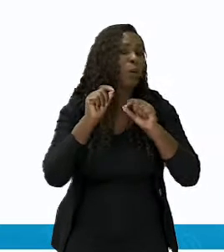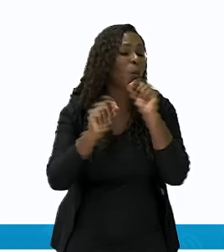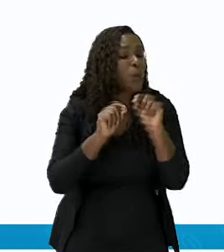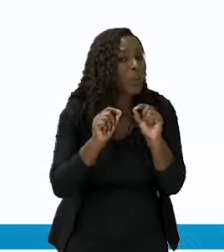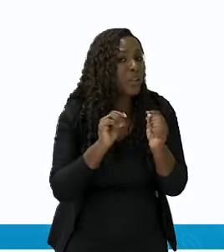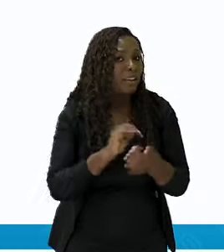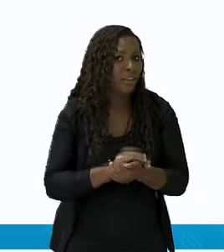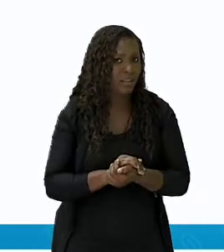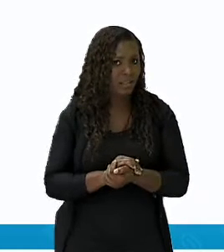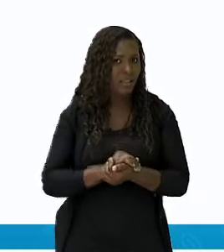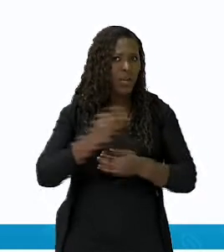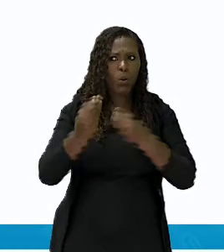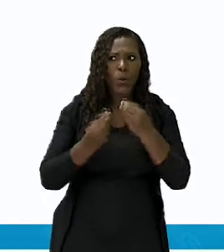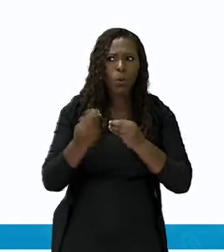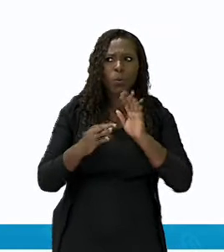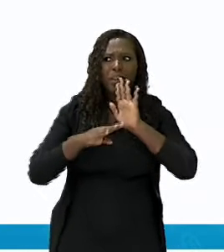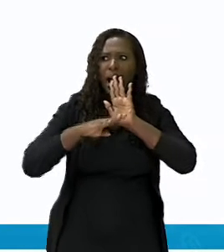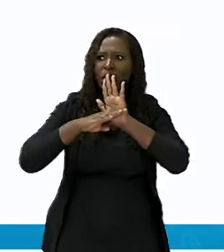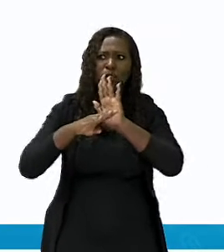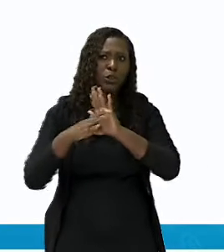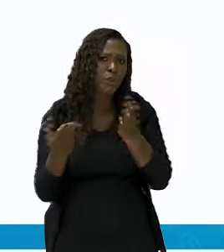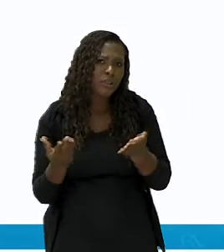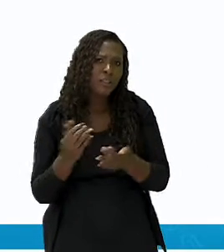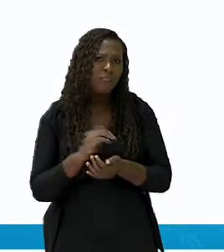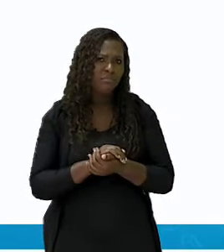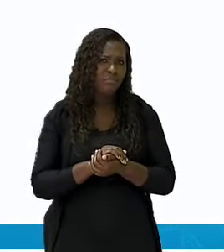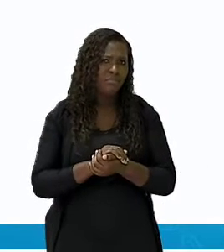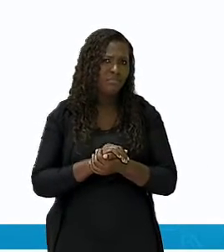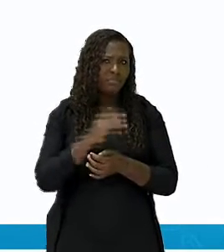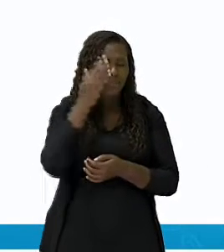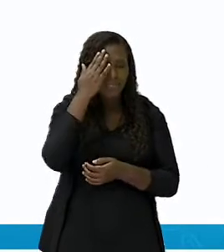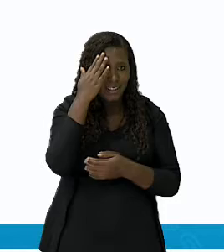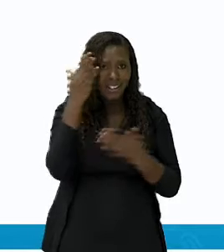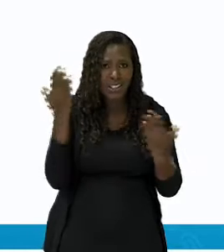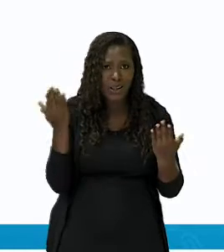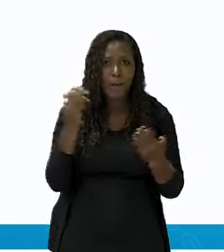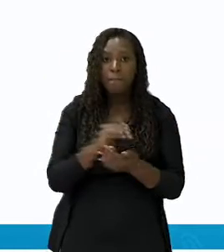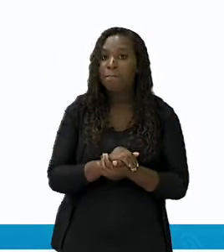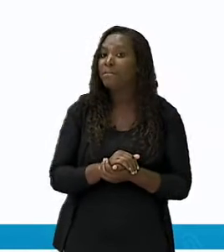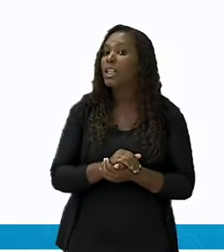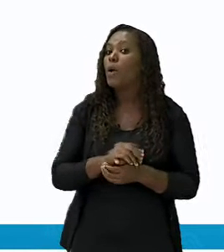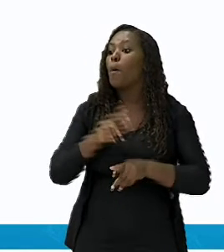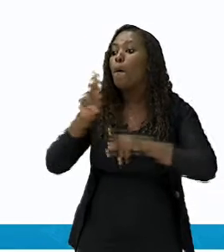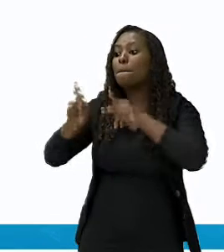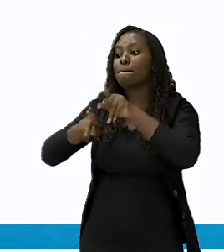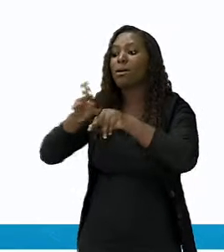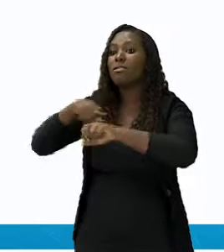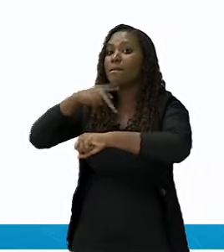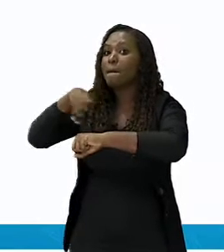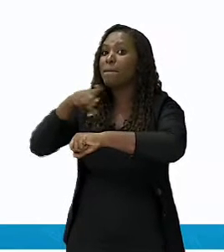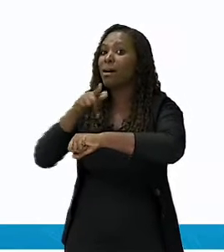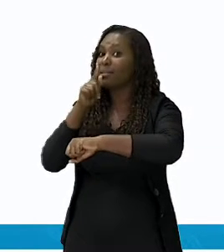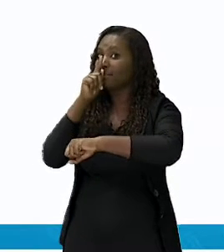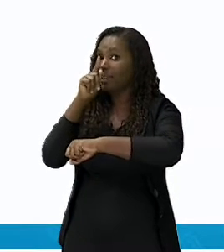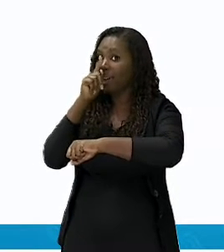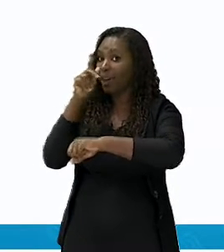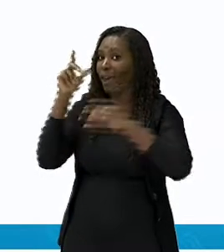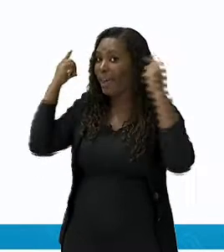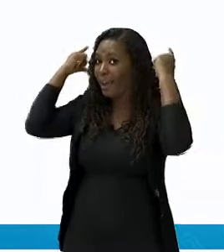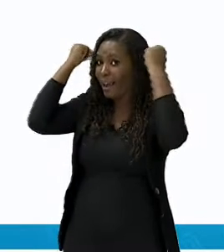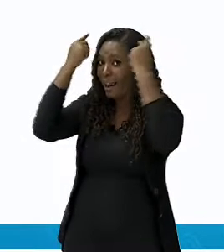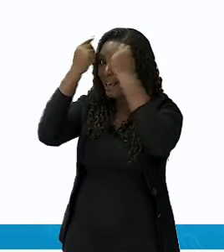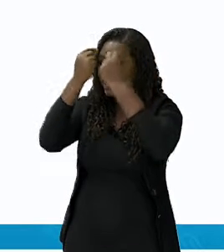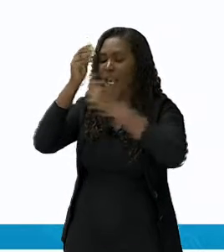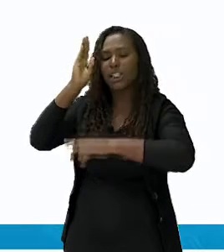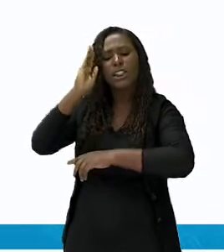isso o ajuda? Isso lá os gregos já começaram a observar isso. Mas nós também sabemos que